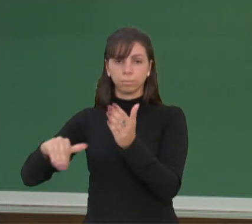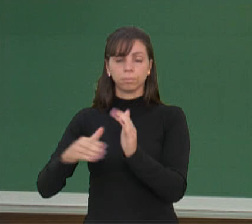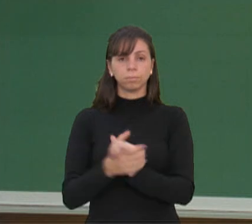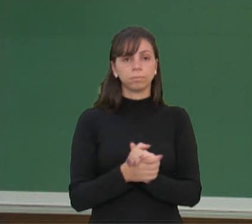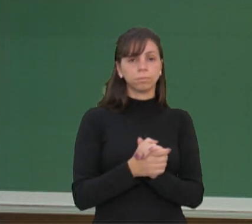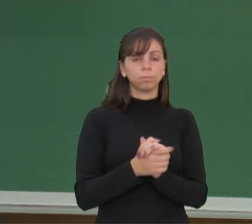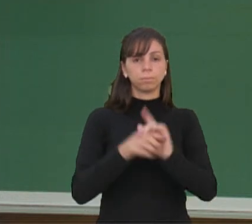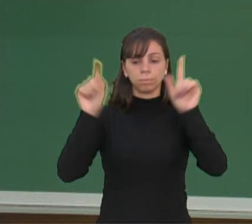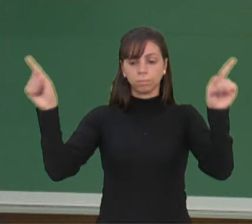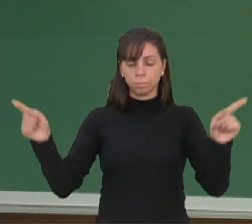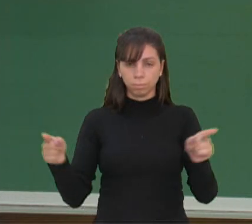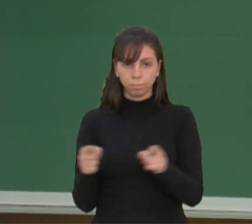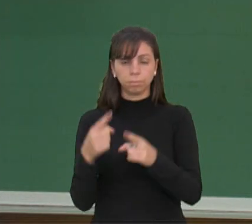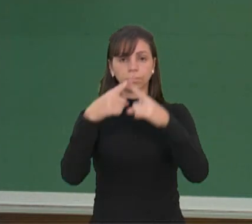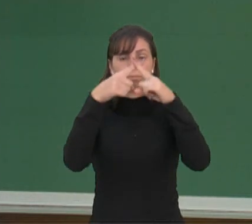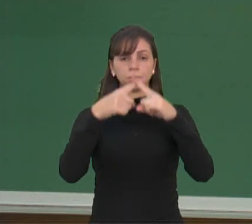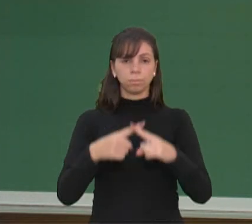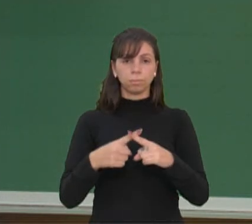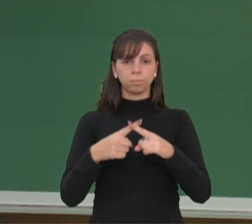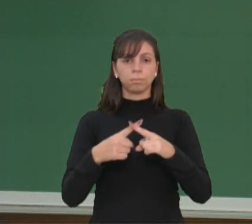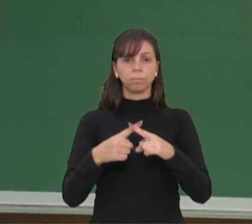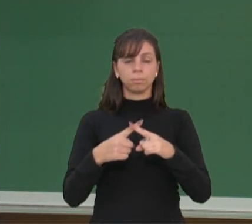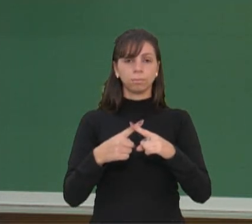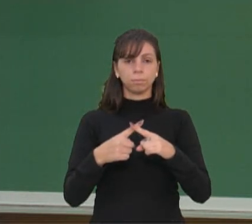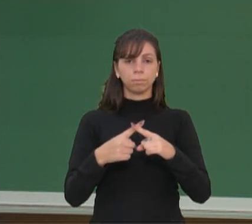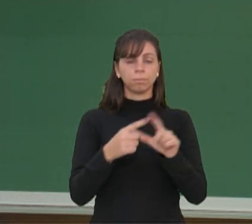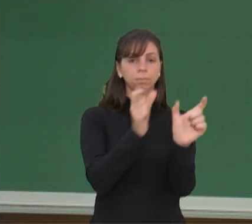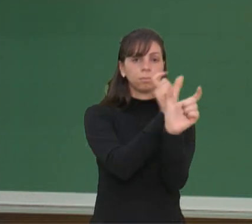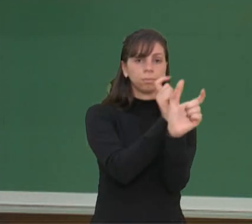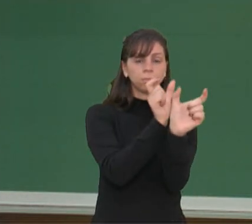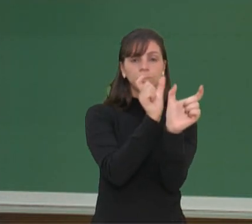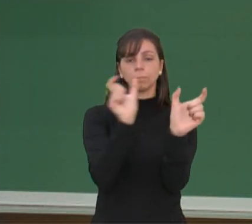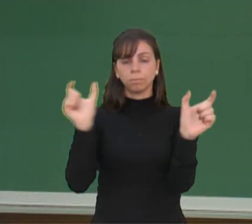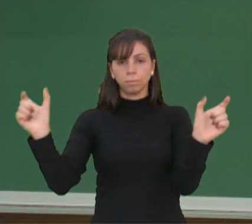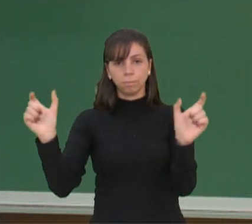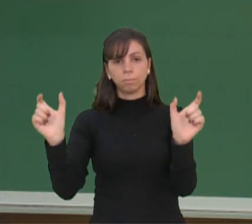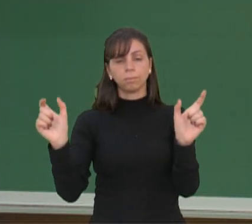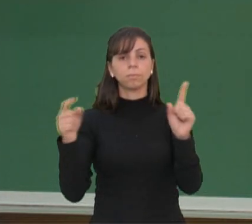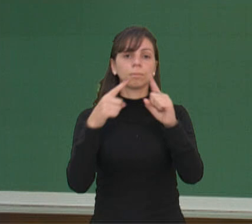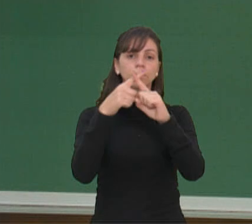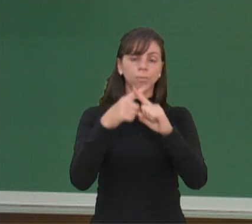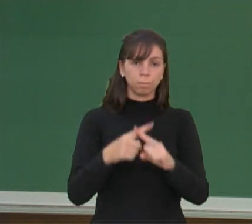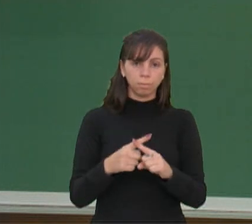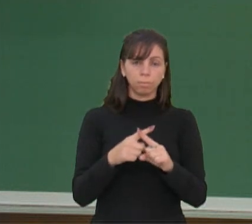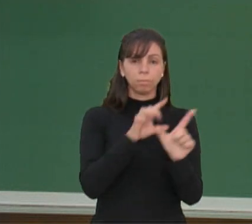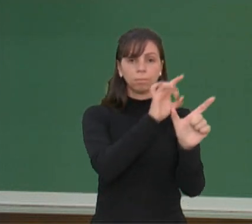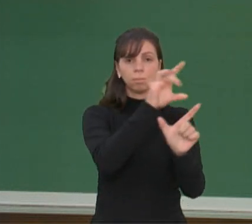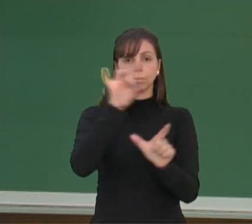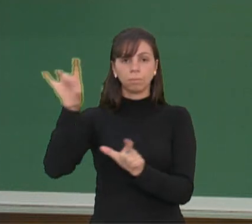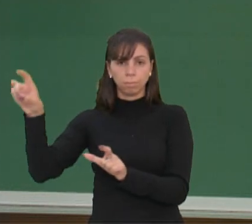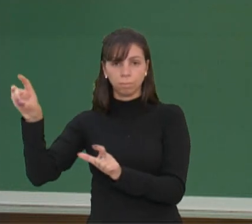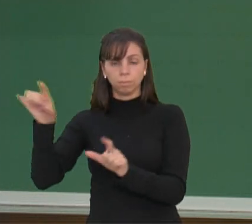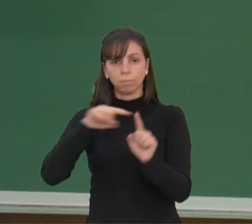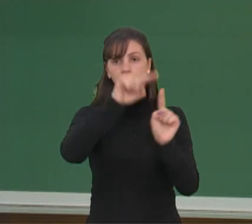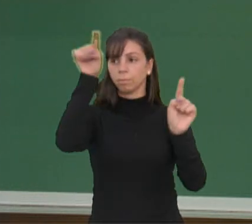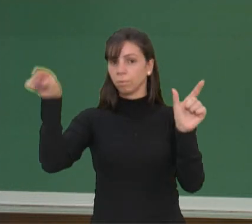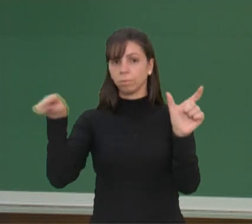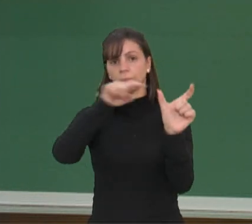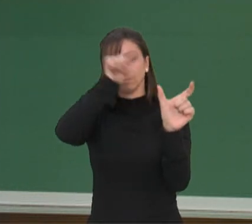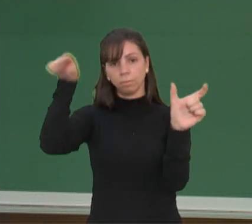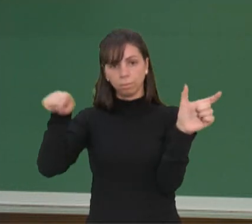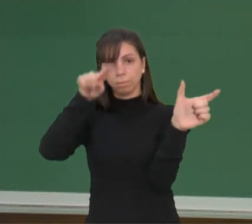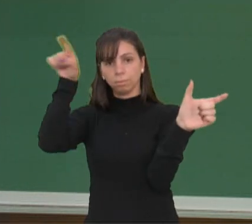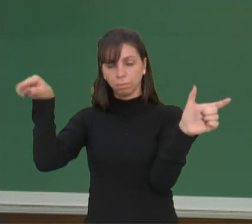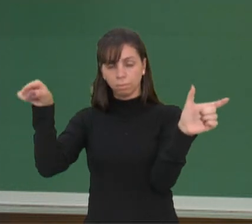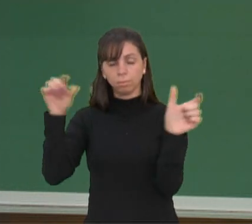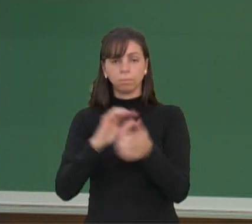semelhantes. Multiplicação por monômio ou por polinômio, você multiplica cada termo por todos os termos do polinômio.